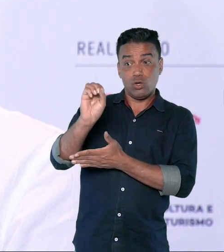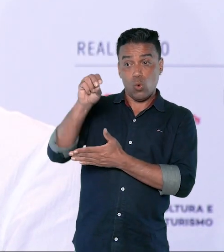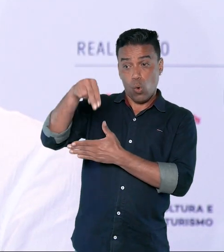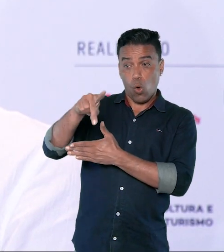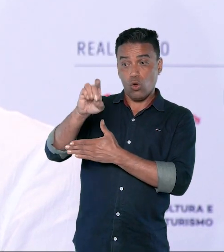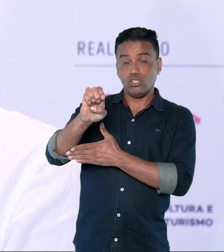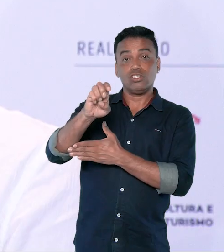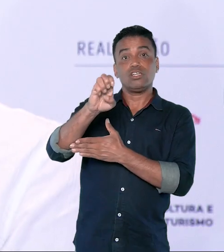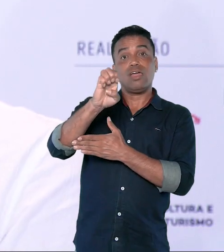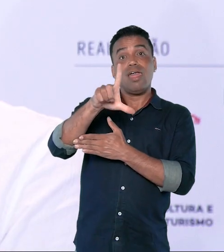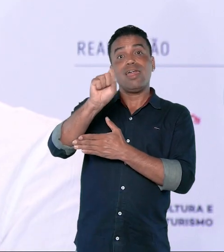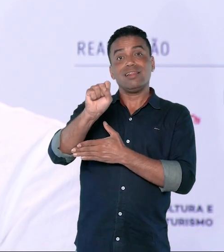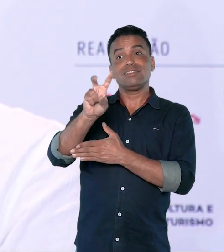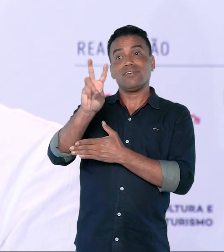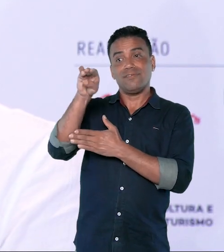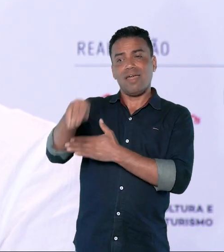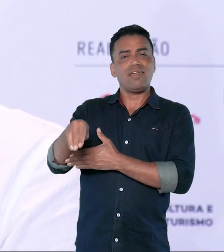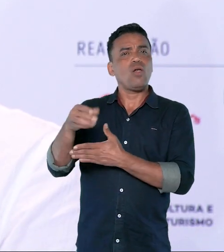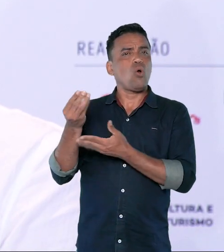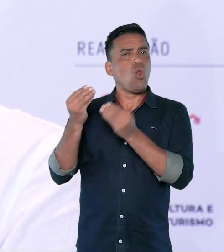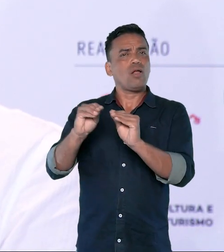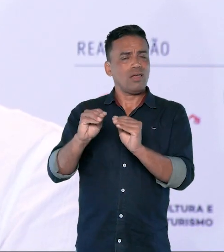eu apliquei aquilo que eu aprendi com o Saramago.